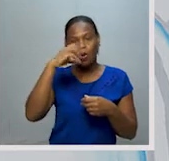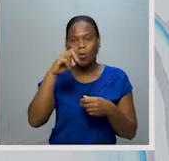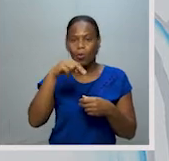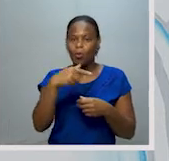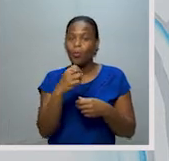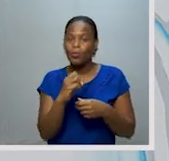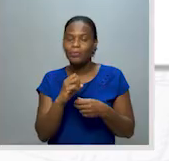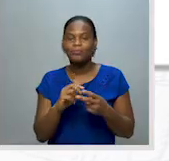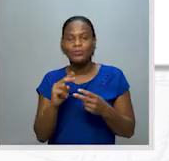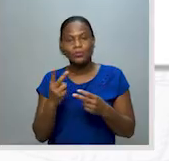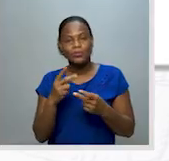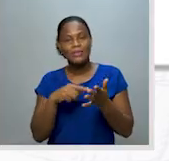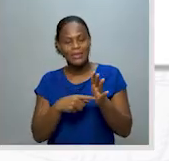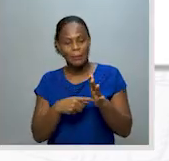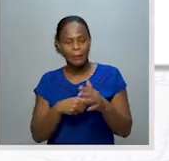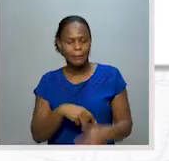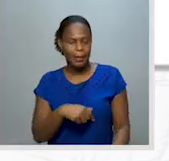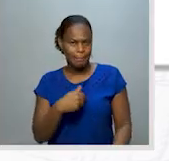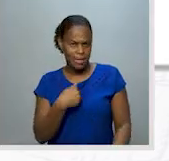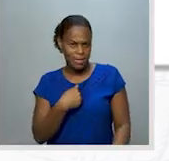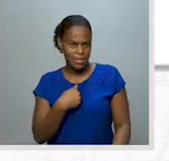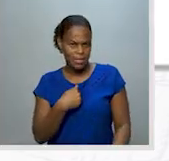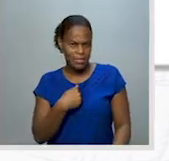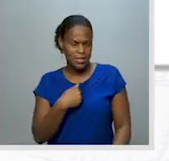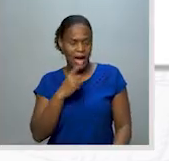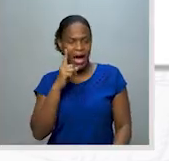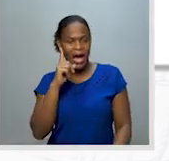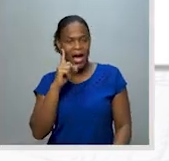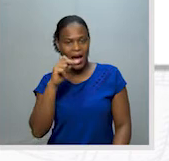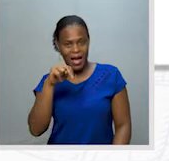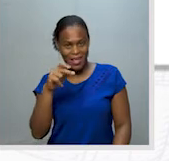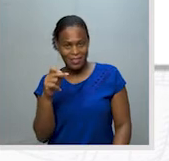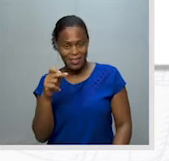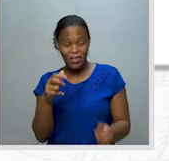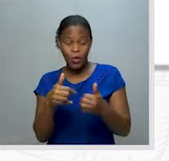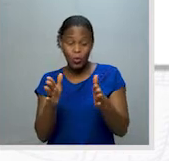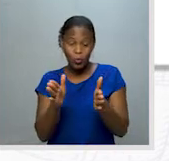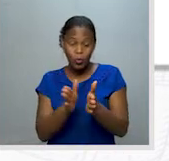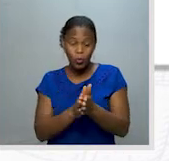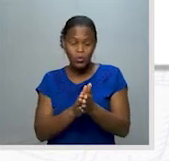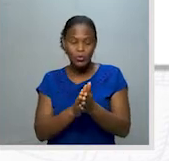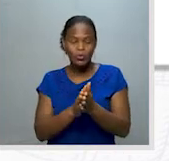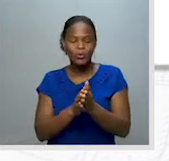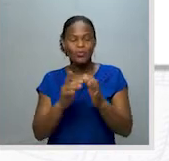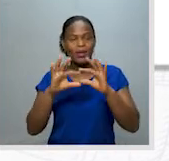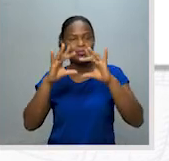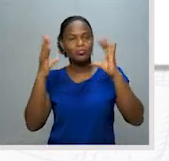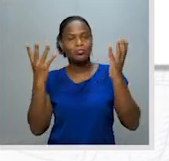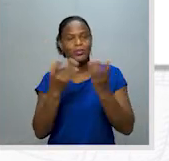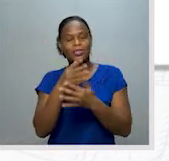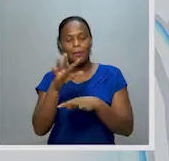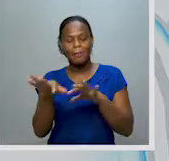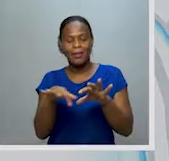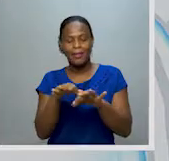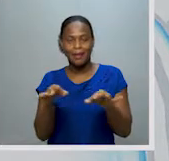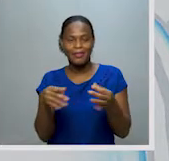o segundo exemplo. A mim, a Ana e a todos, a natureza oferece o presente.